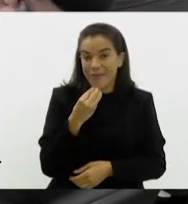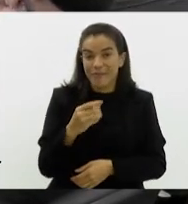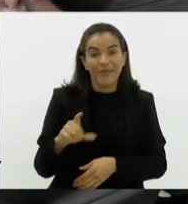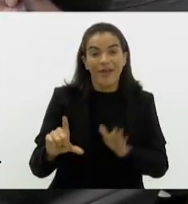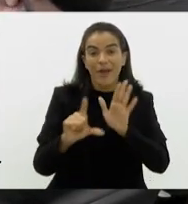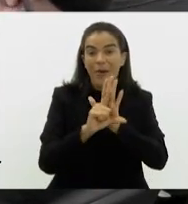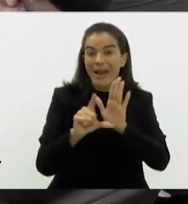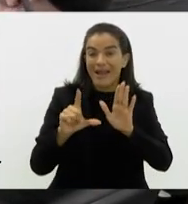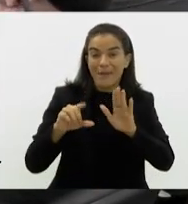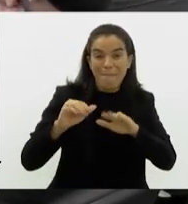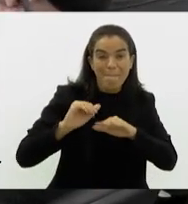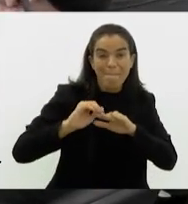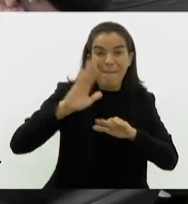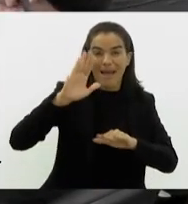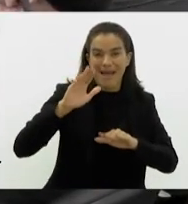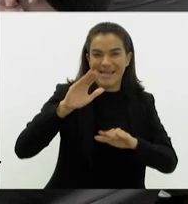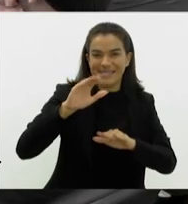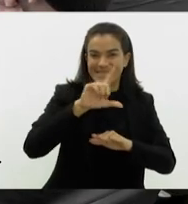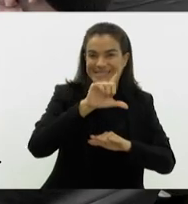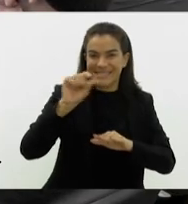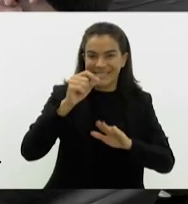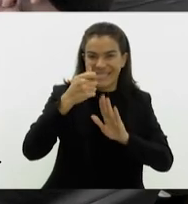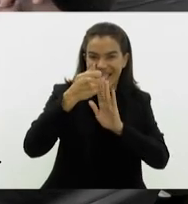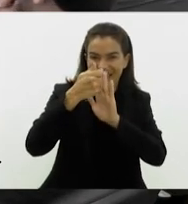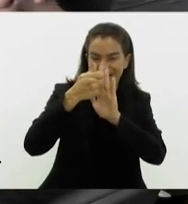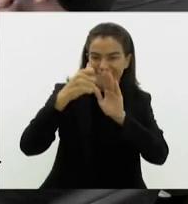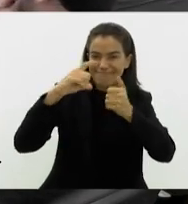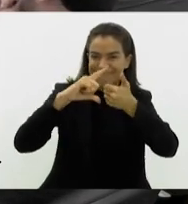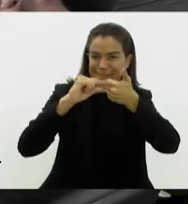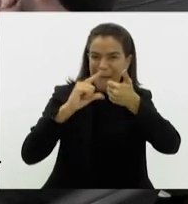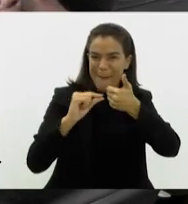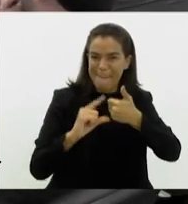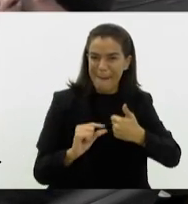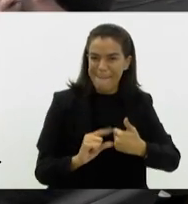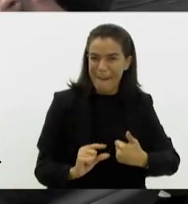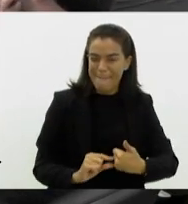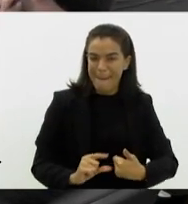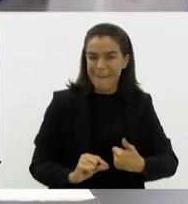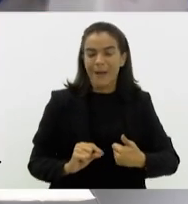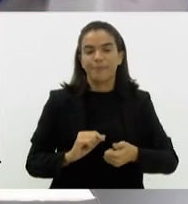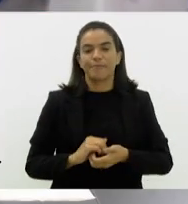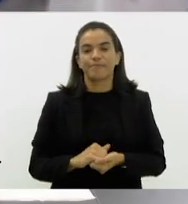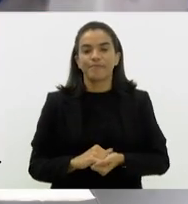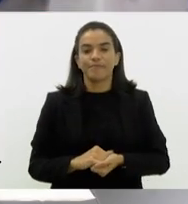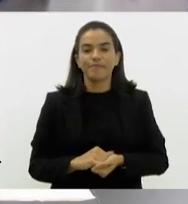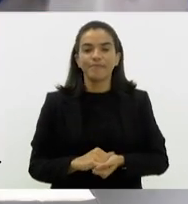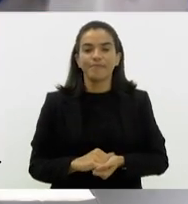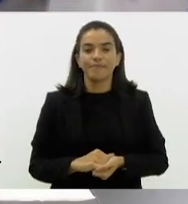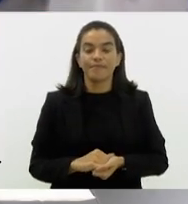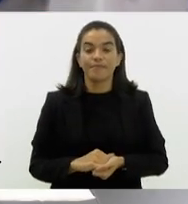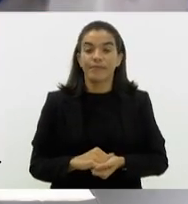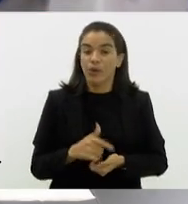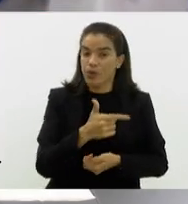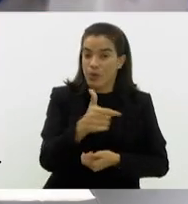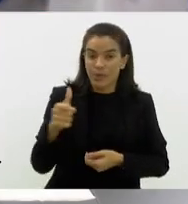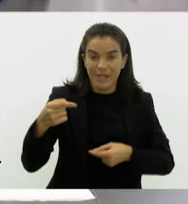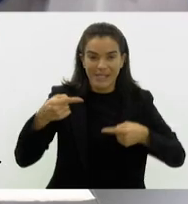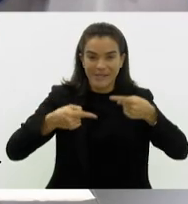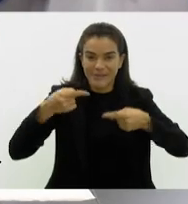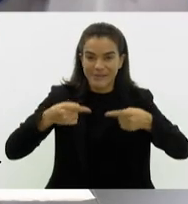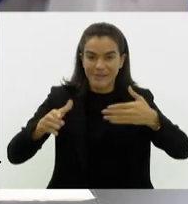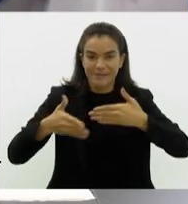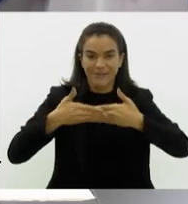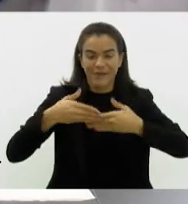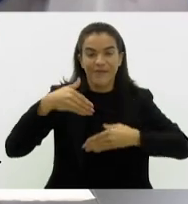100 artigos, o trâmite aqui vai ser mais lento. Bem, não havendo quem queira discutir, encerrada a